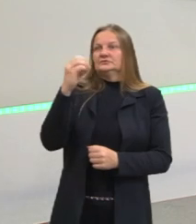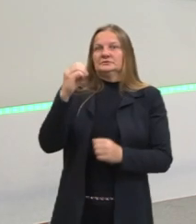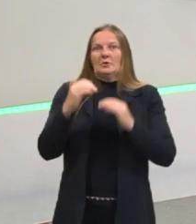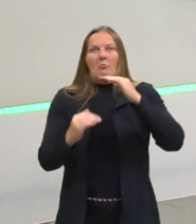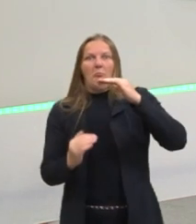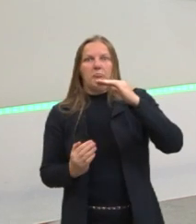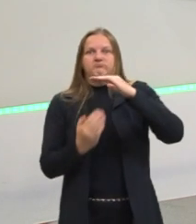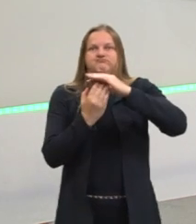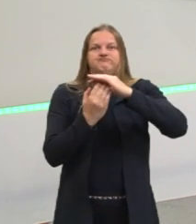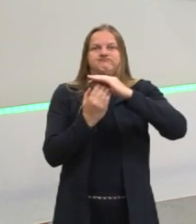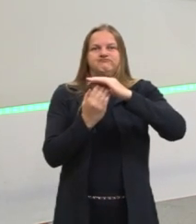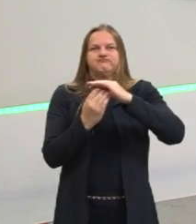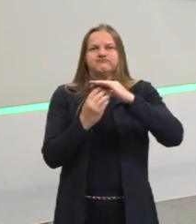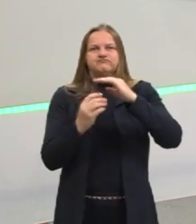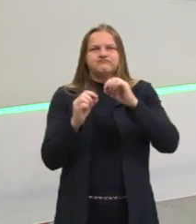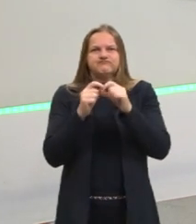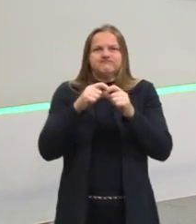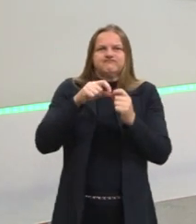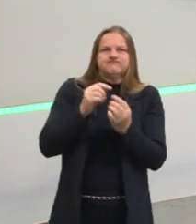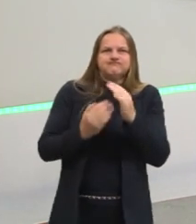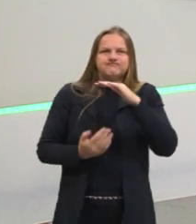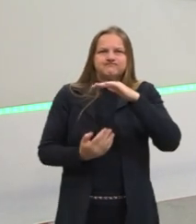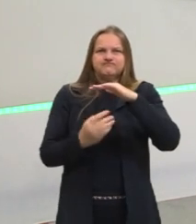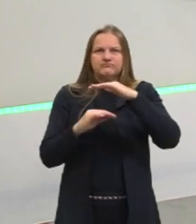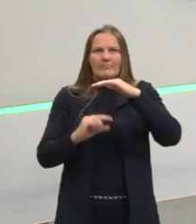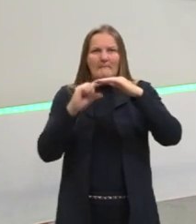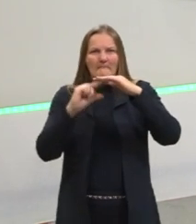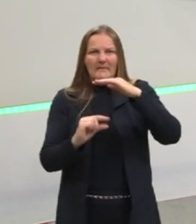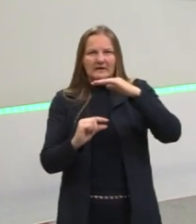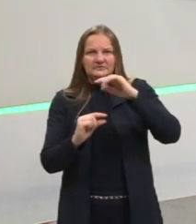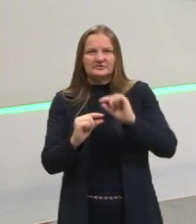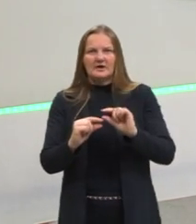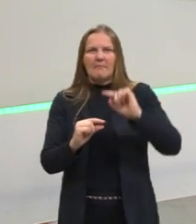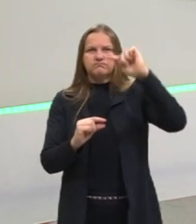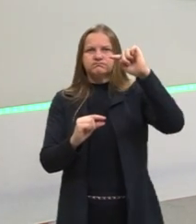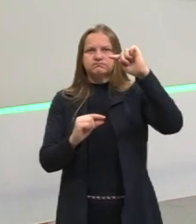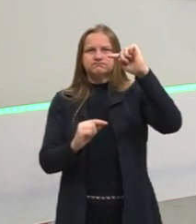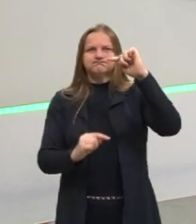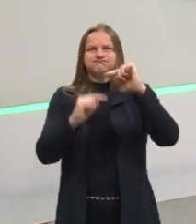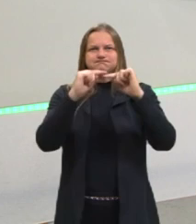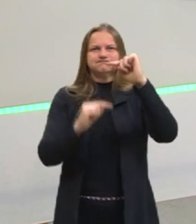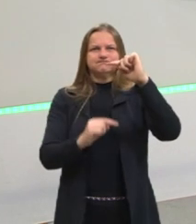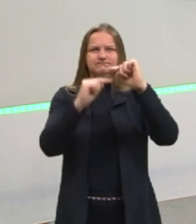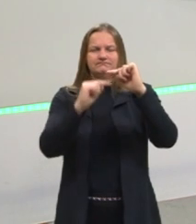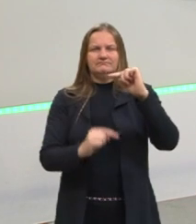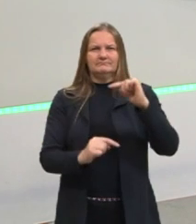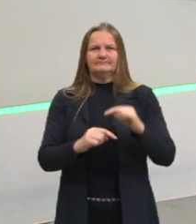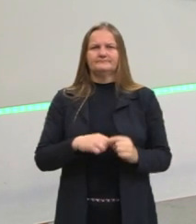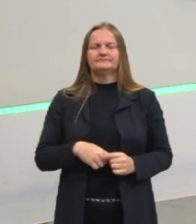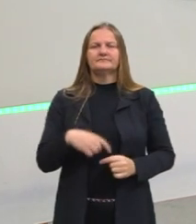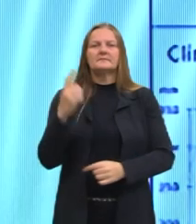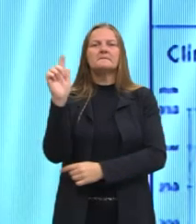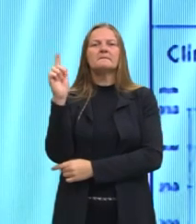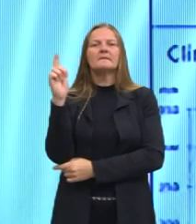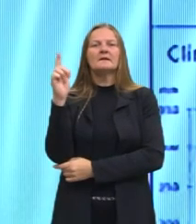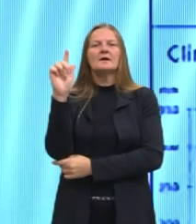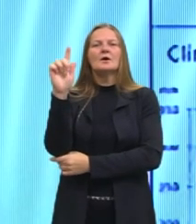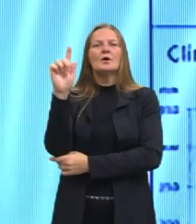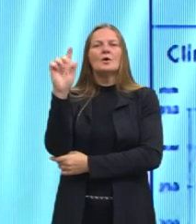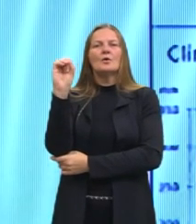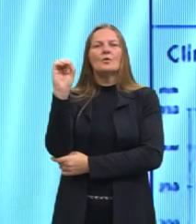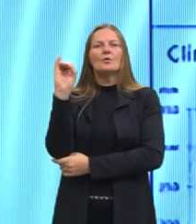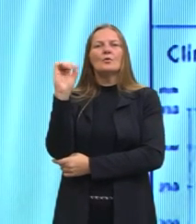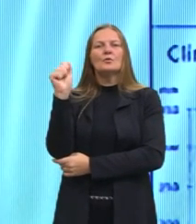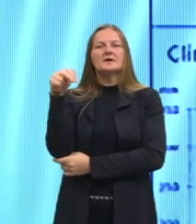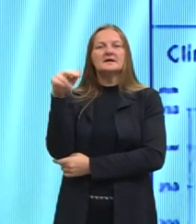30 então nós temos uma variação Manu Plenitude térmica muito grande Tá a gurizada aqui vão pegar Goiânia Ó Goiânia então